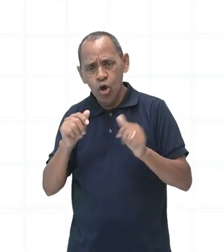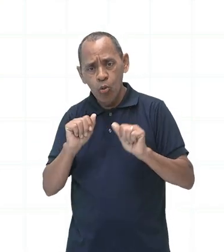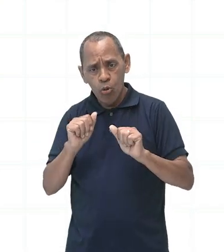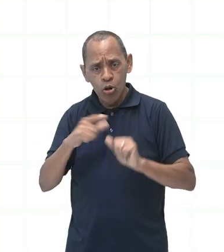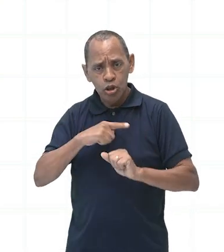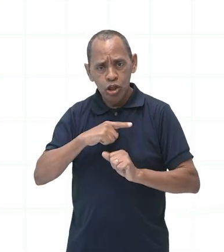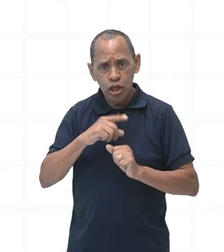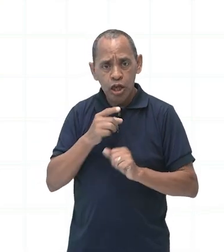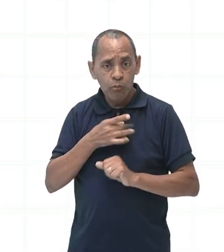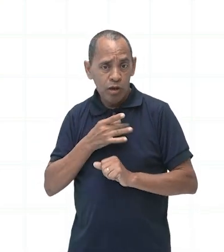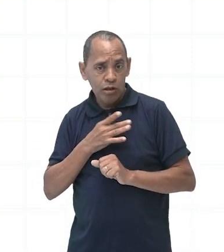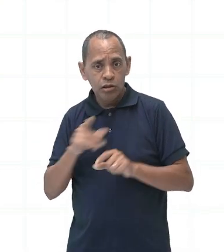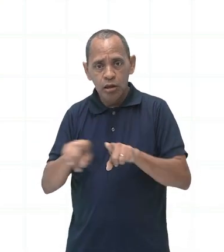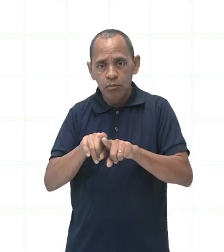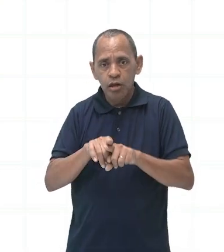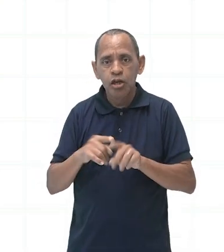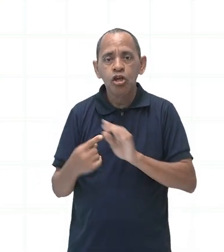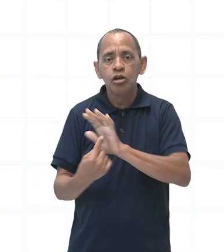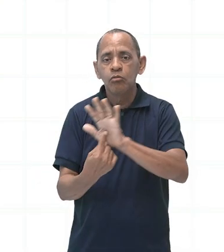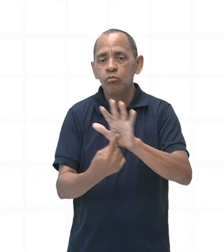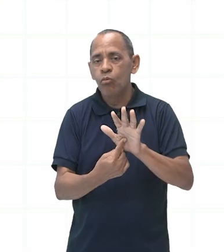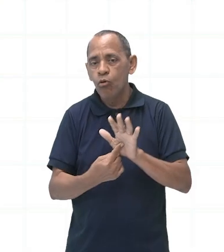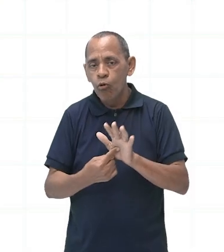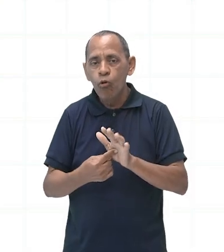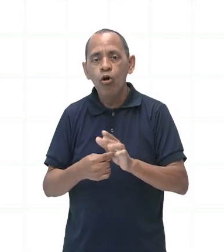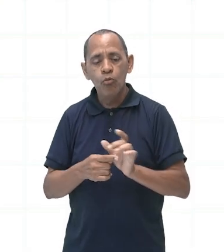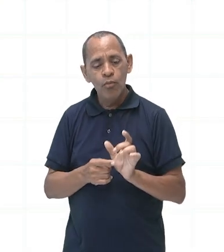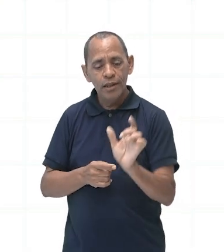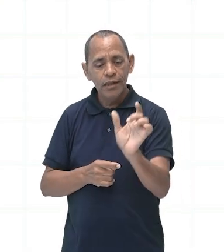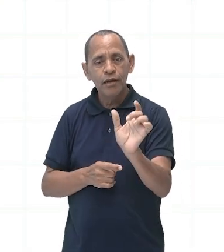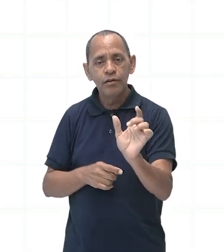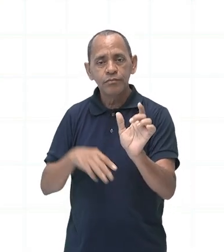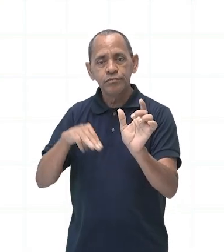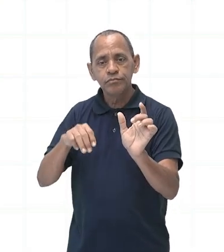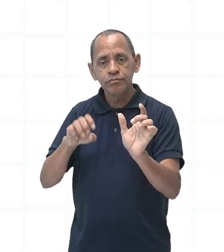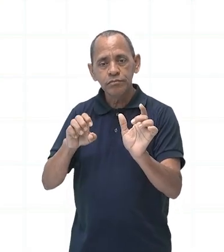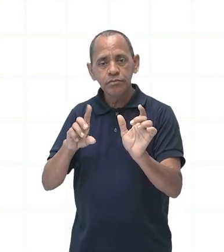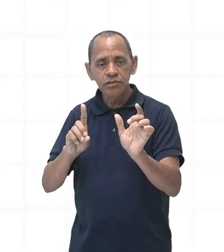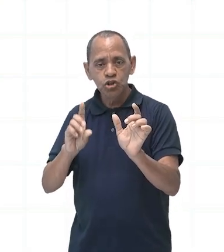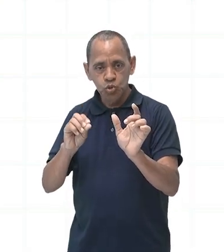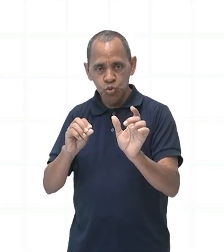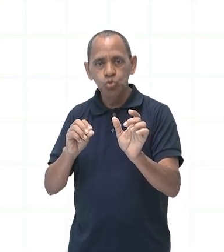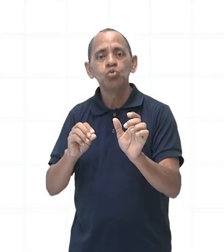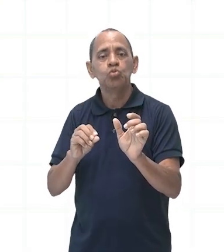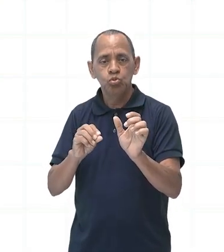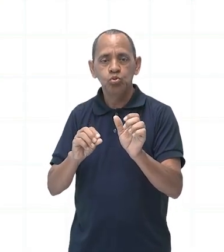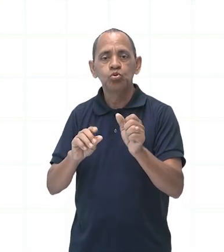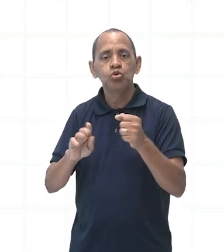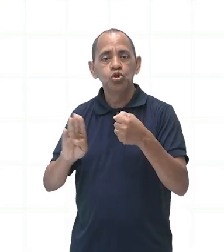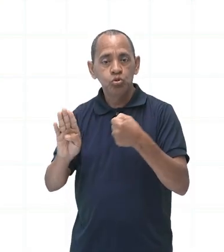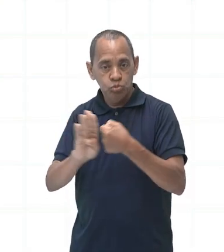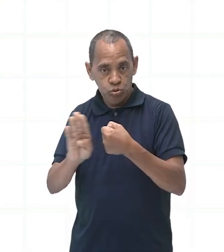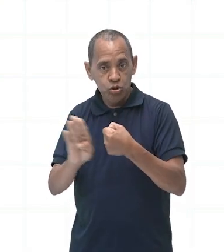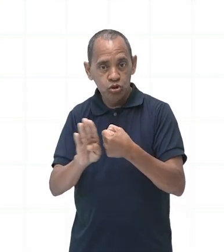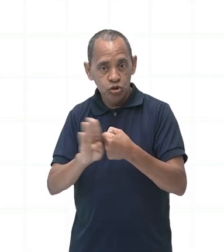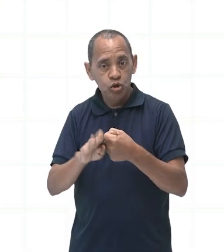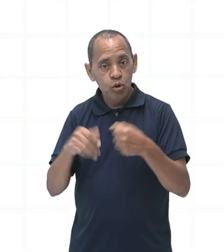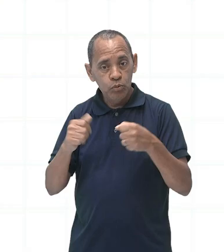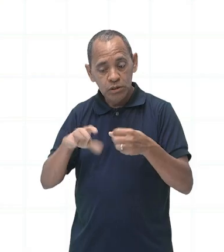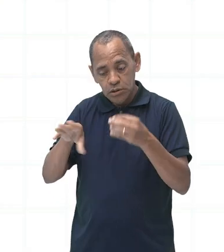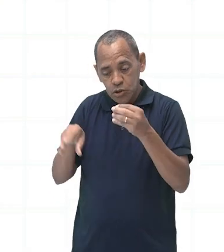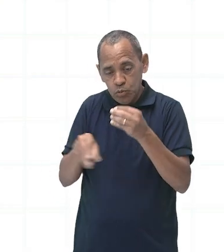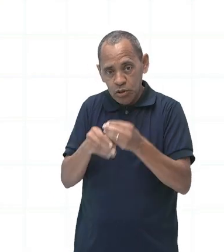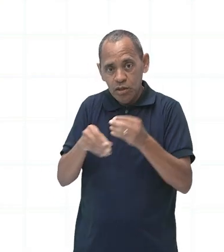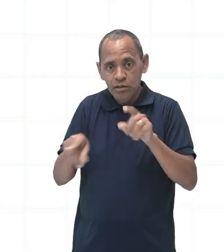enfim, de N situações, né? No caso aqui, se mostra, então, que a palavra medo, que é um substantivo,